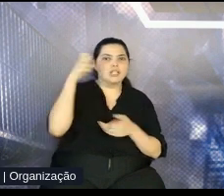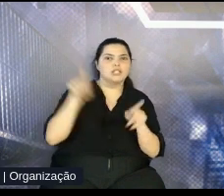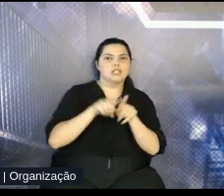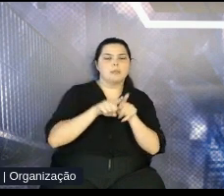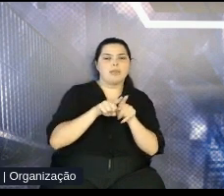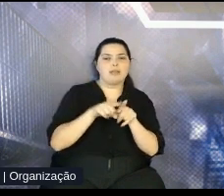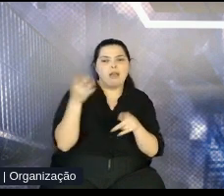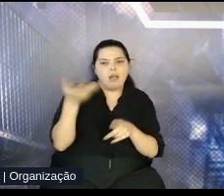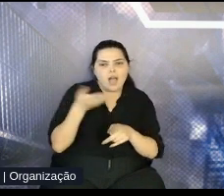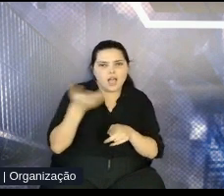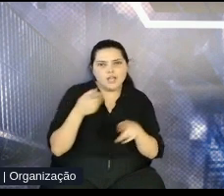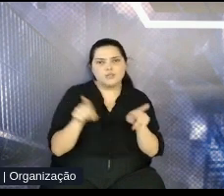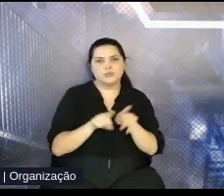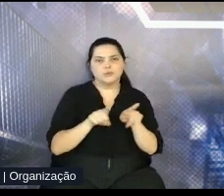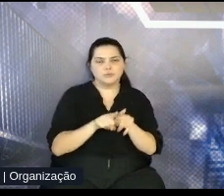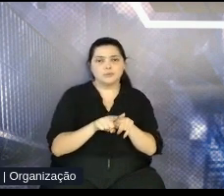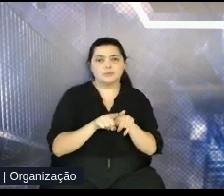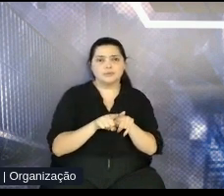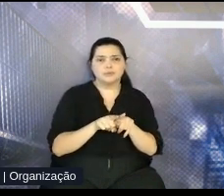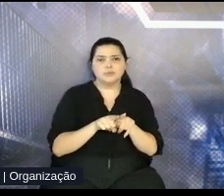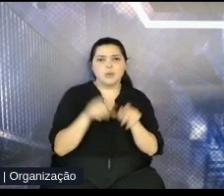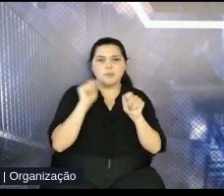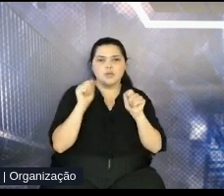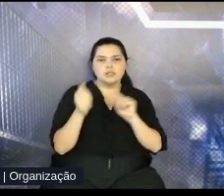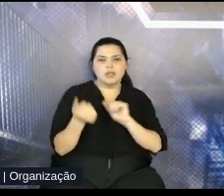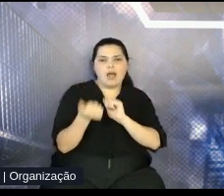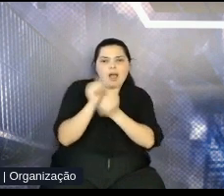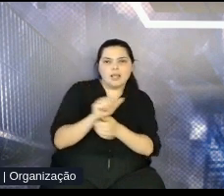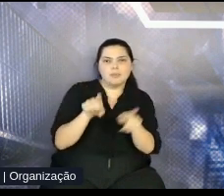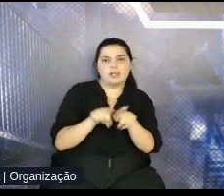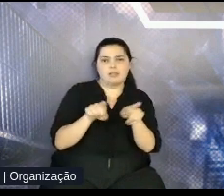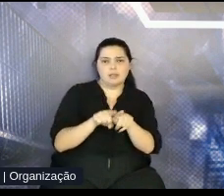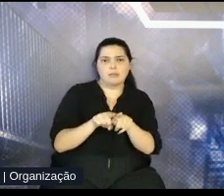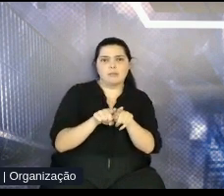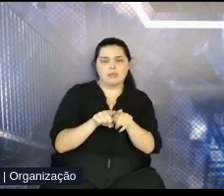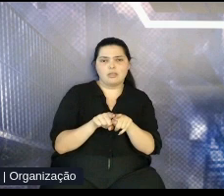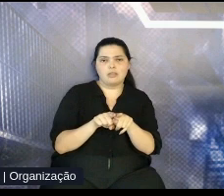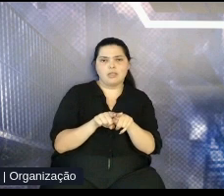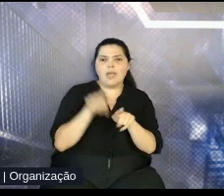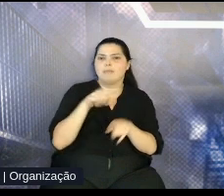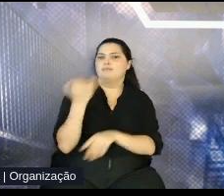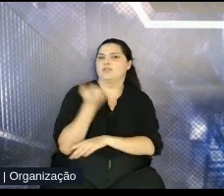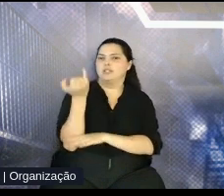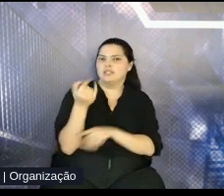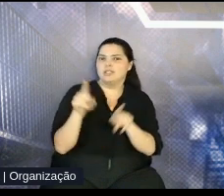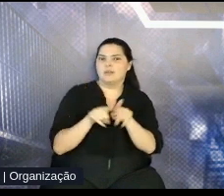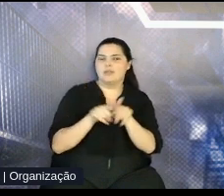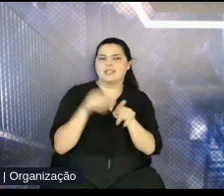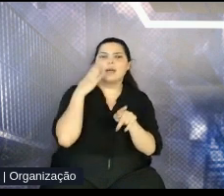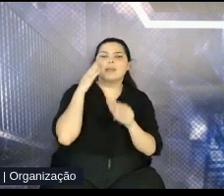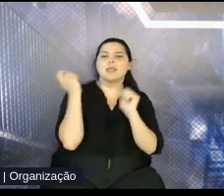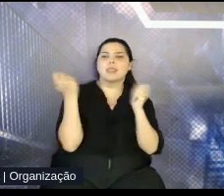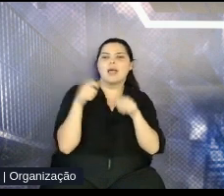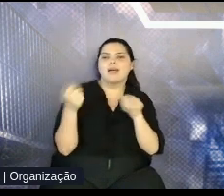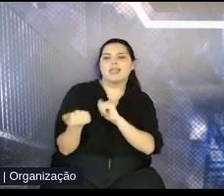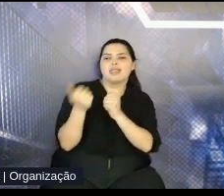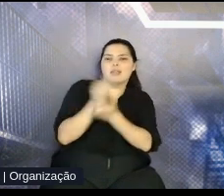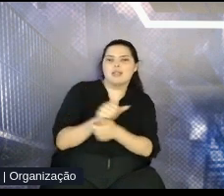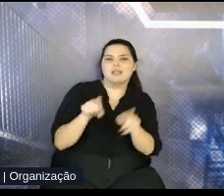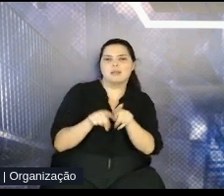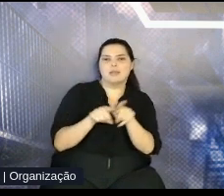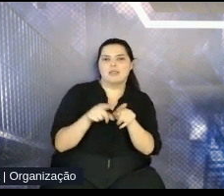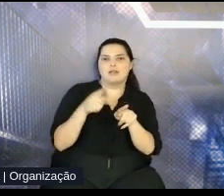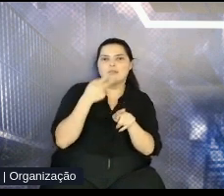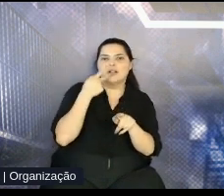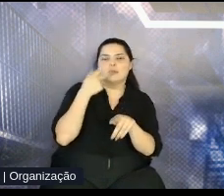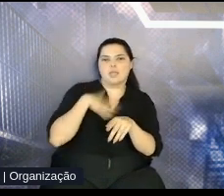customizável, né? Então, esse ponto de customizável é um ponto muito importante. E aí eu olho muito para a minha pesquisa de